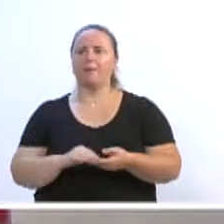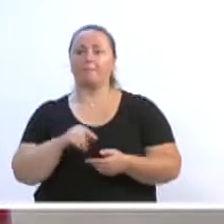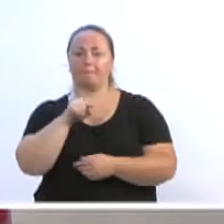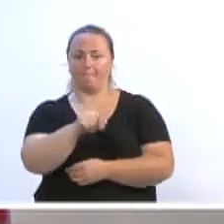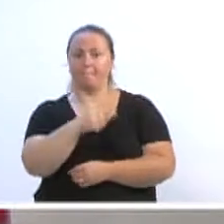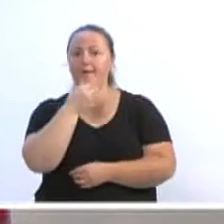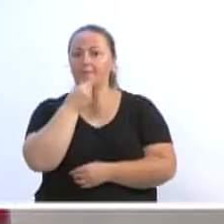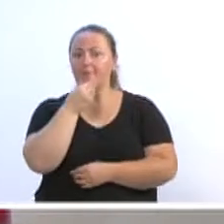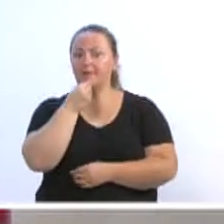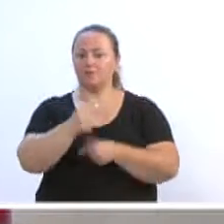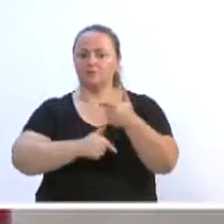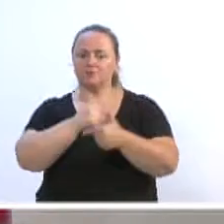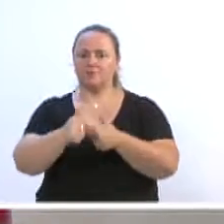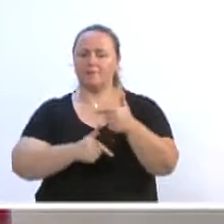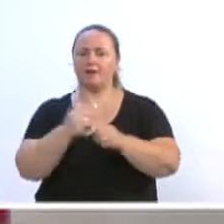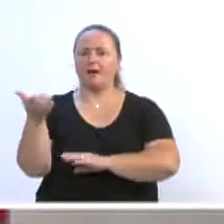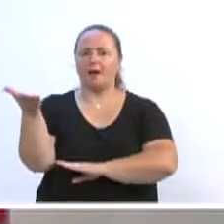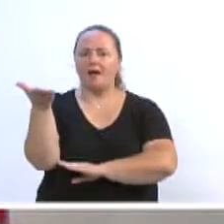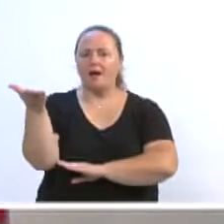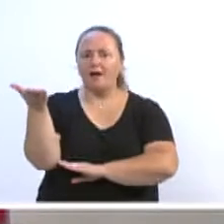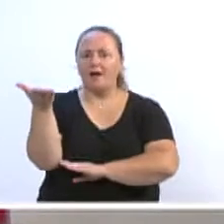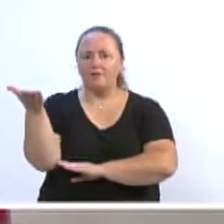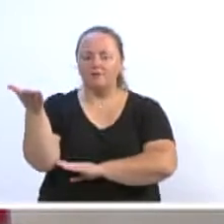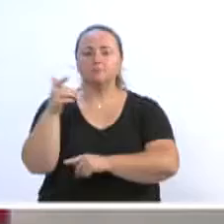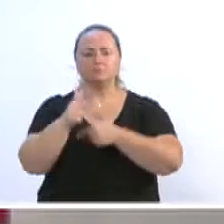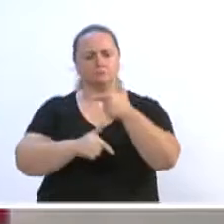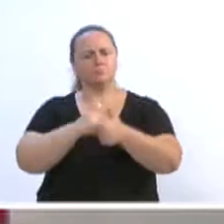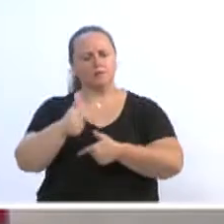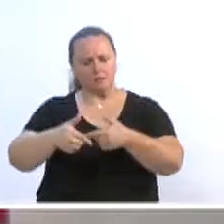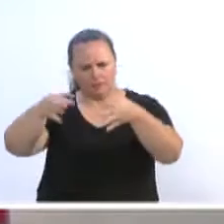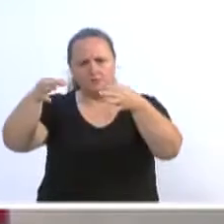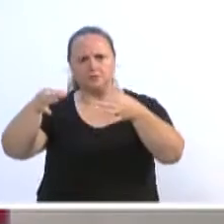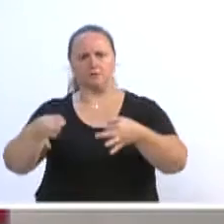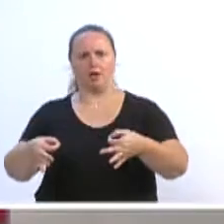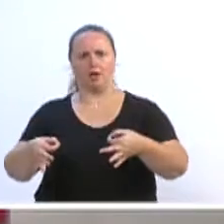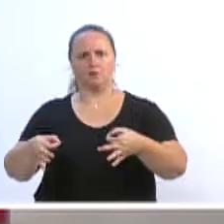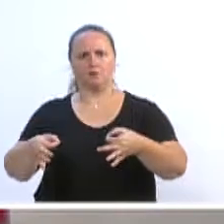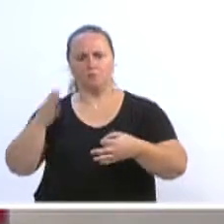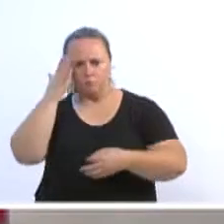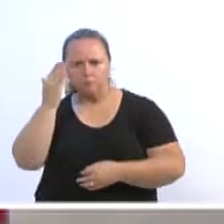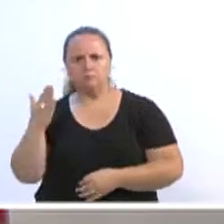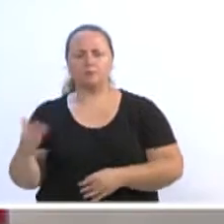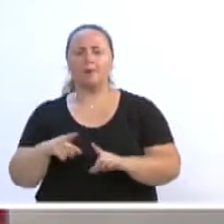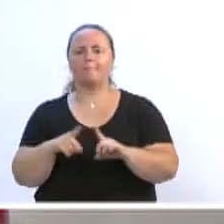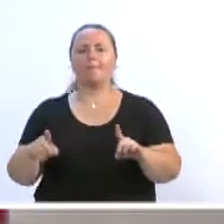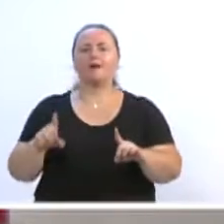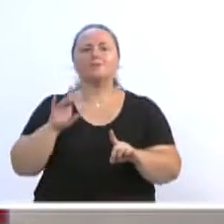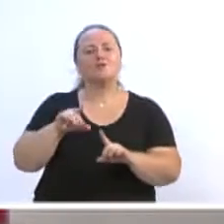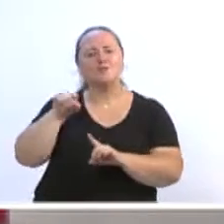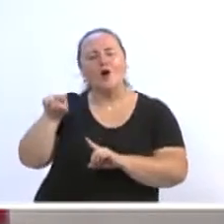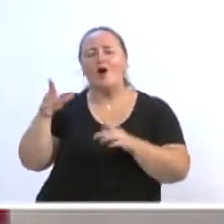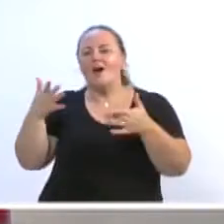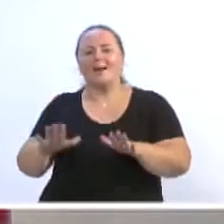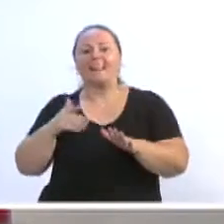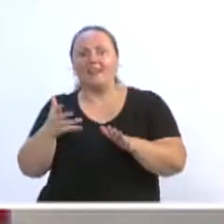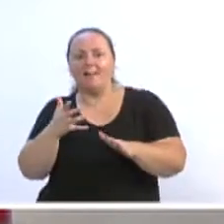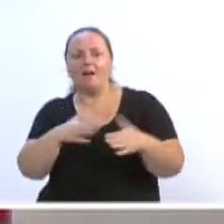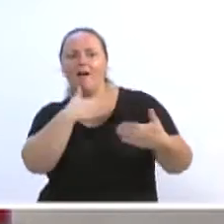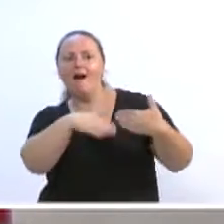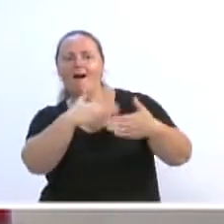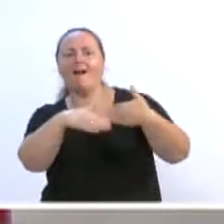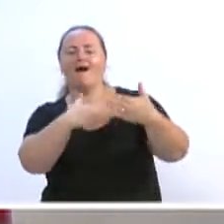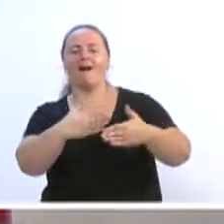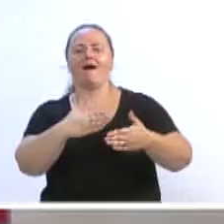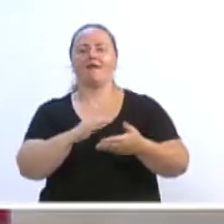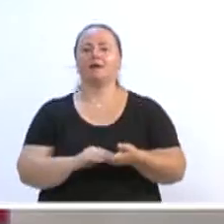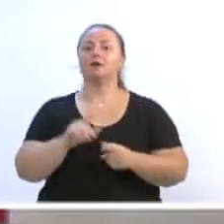menino que trabalhava como garçom, um trabalho honrado, um trabalho digno, mas ele não queria só aquilo para a vida dele, ele queria mais. Em